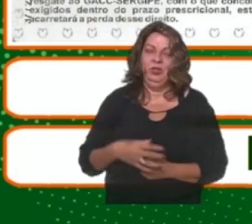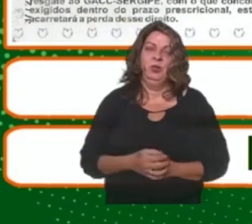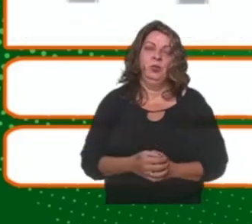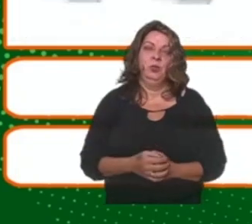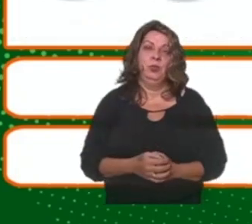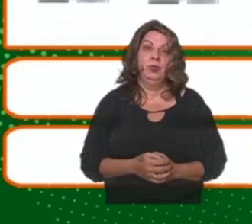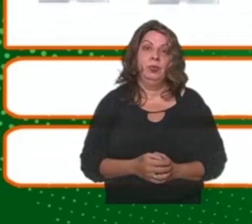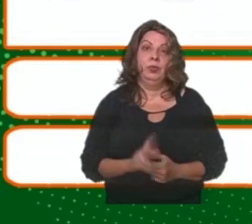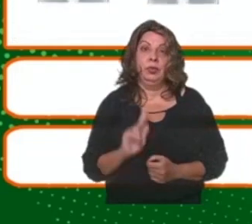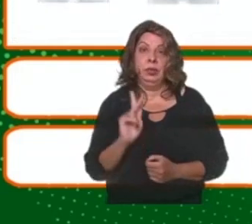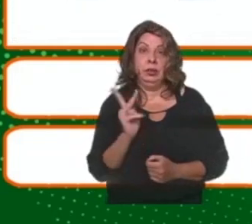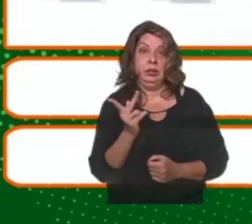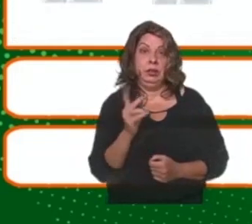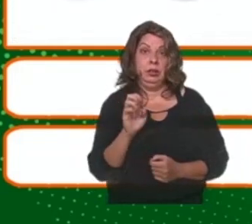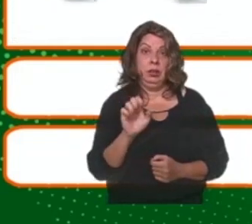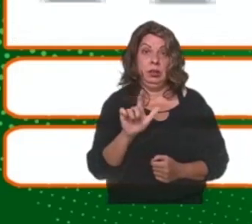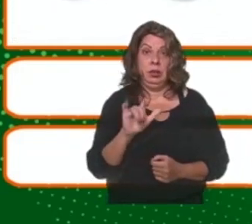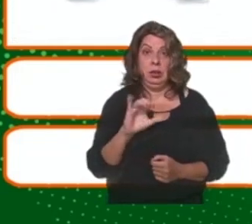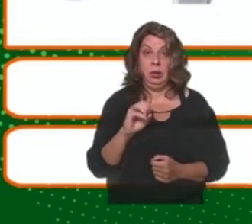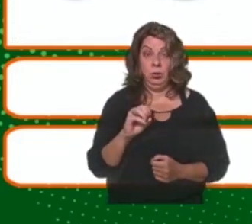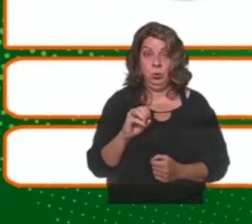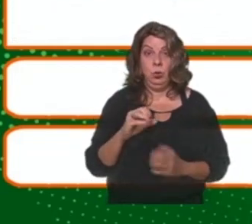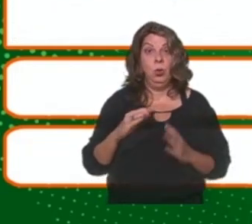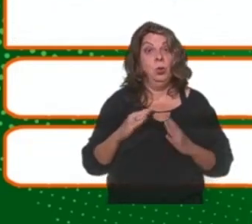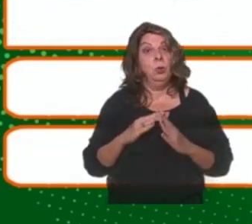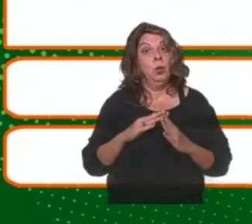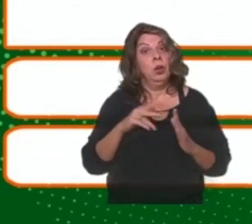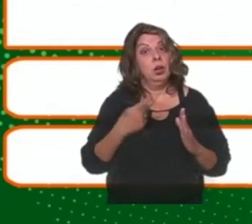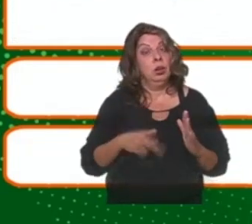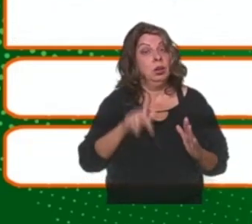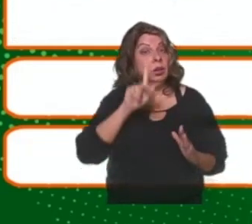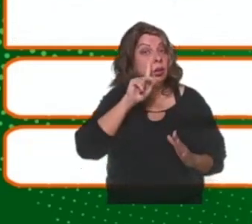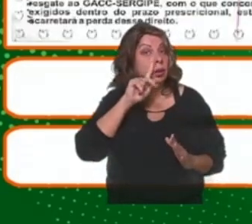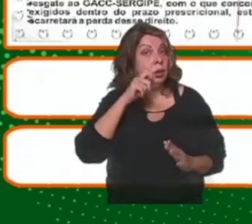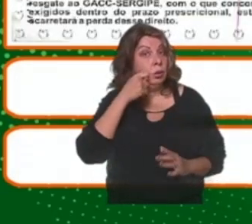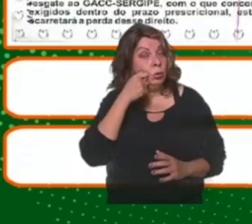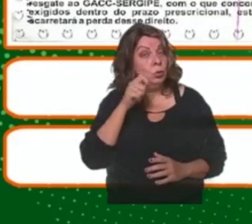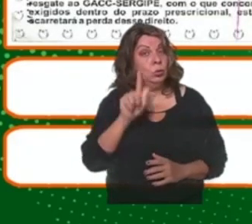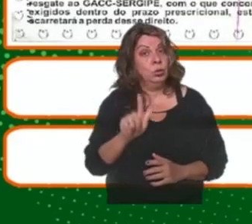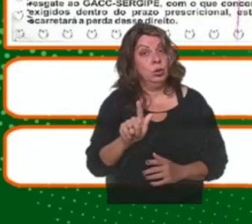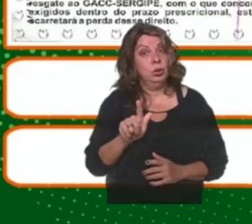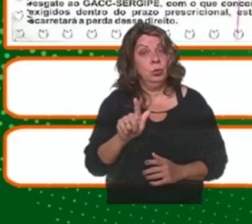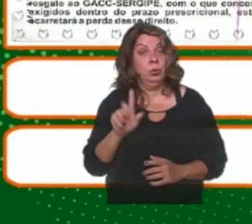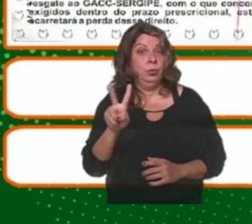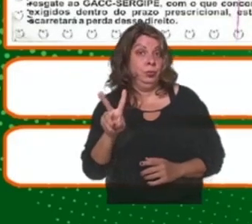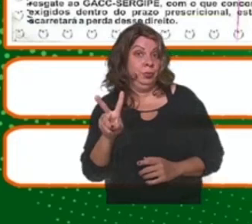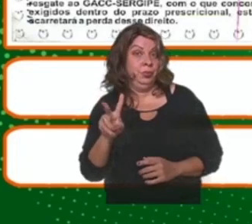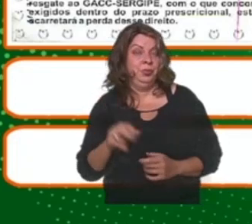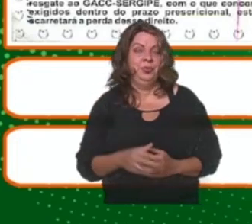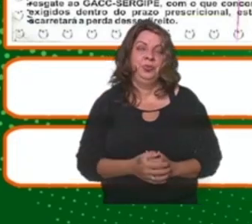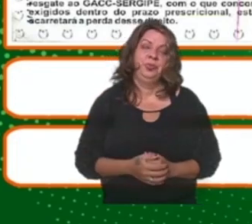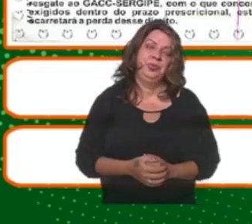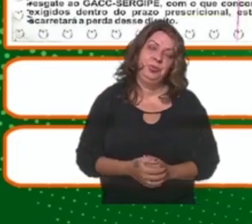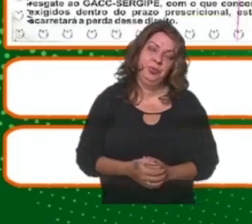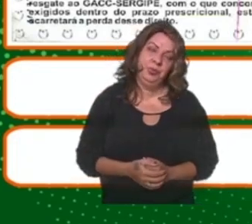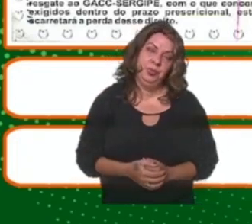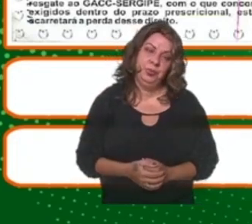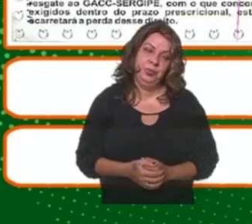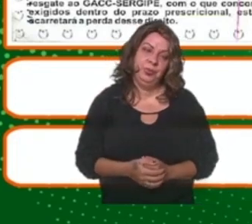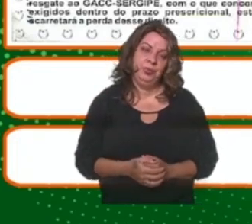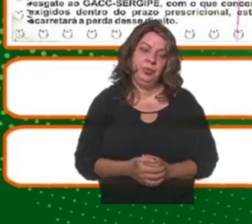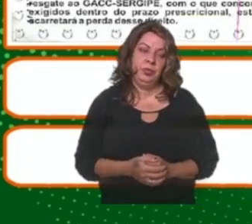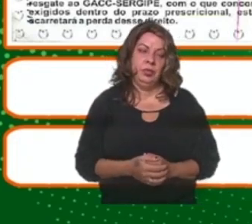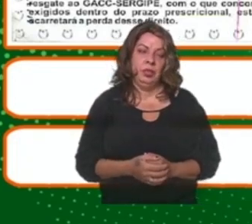510734. Hélio dos Santos é do Getúlio Vargas, em Aracaju, adquiriu com Inês, Regional São José. Tem um daqui